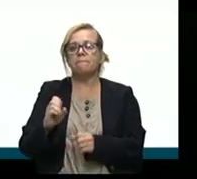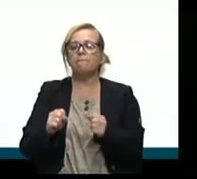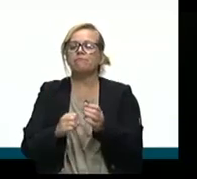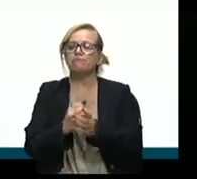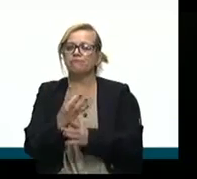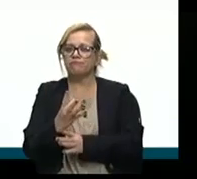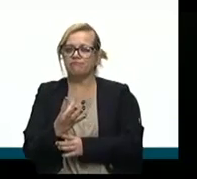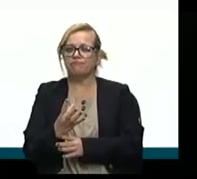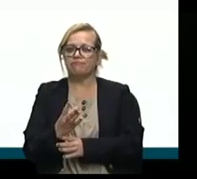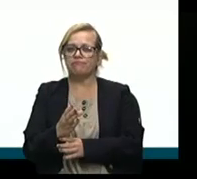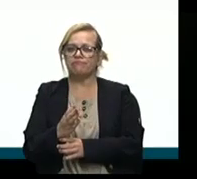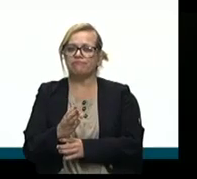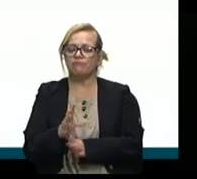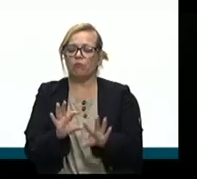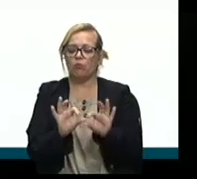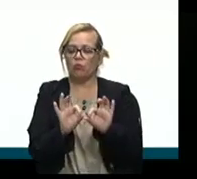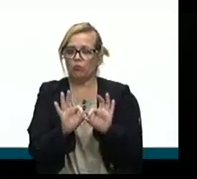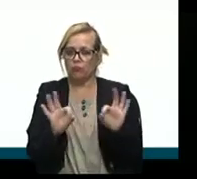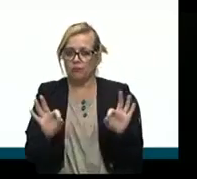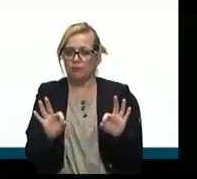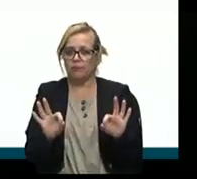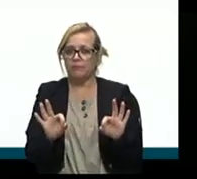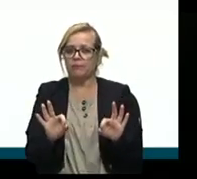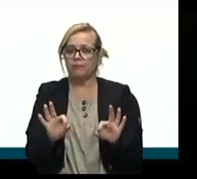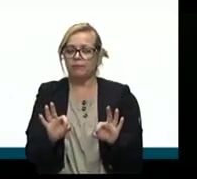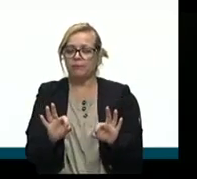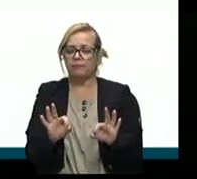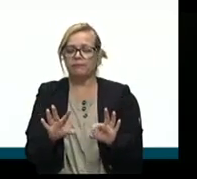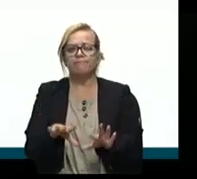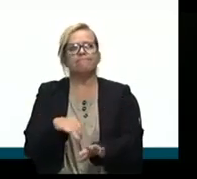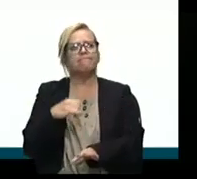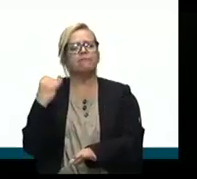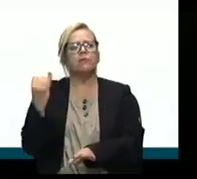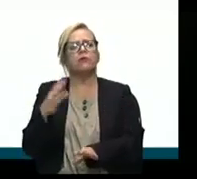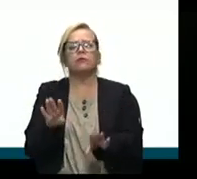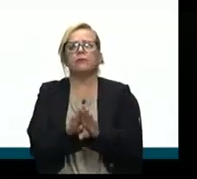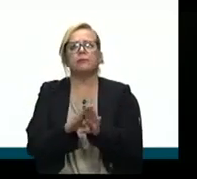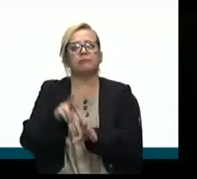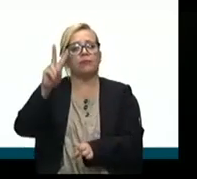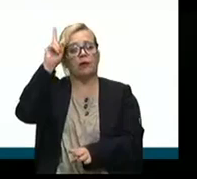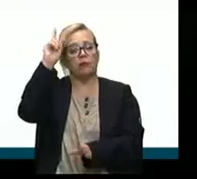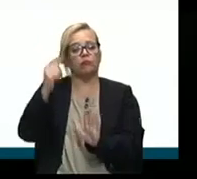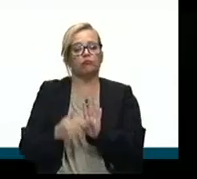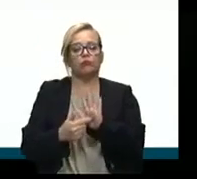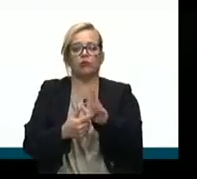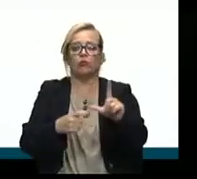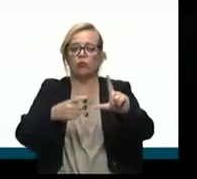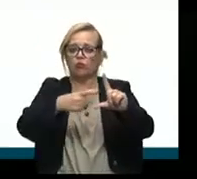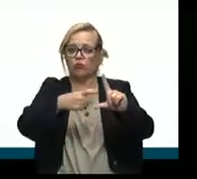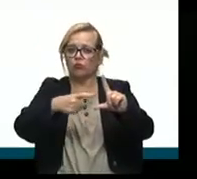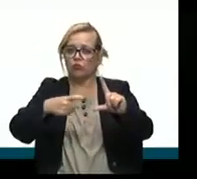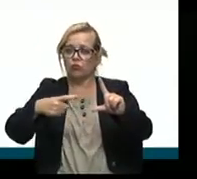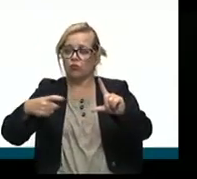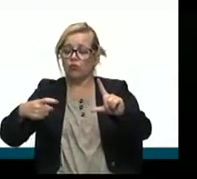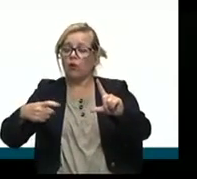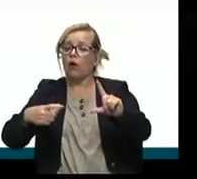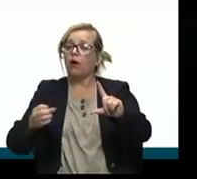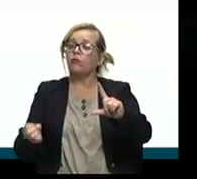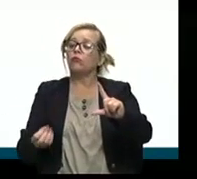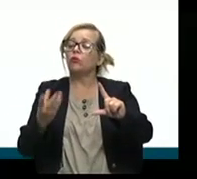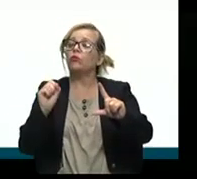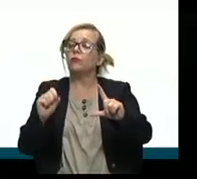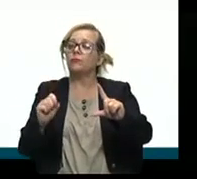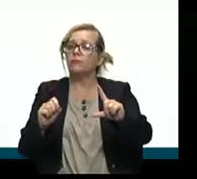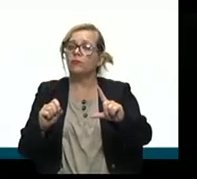coeficiente linear. E é importante que você se lembre que a representação gráfica de uma função afim sempre é